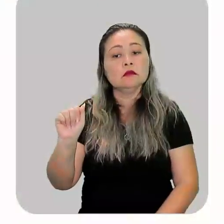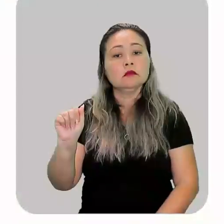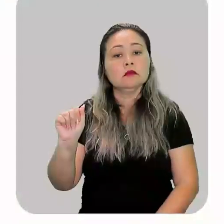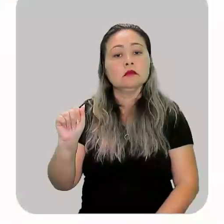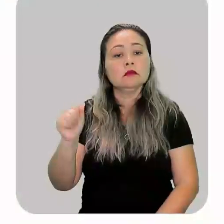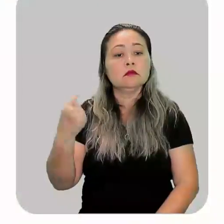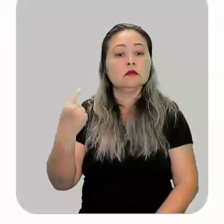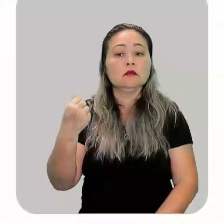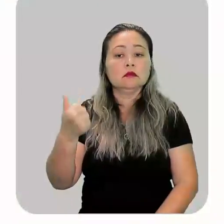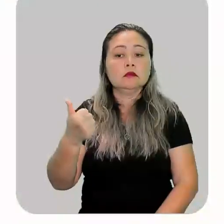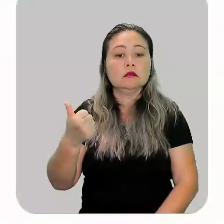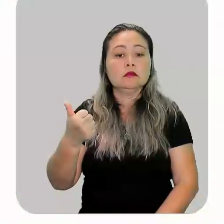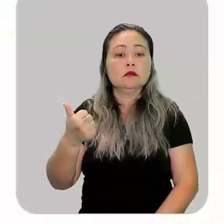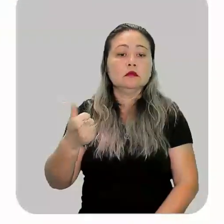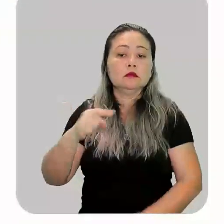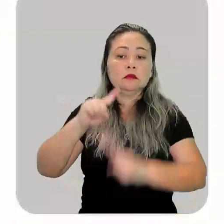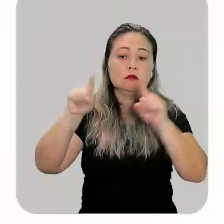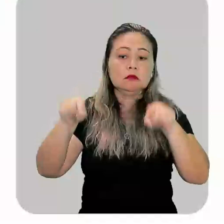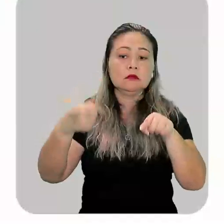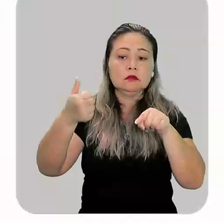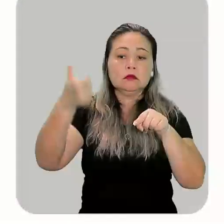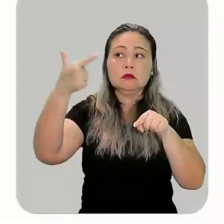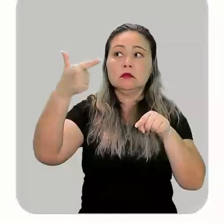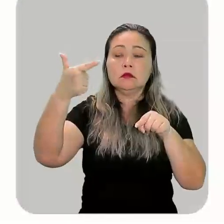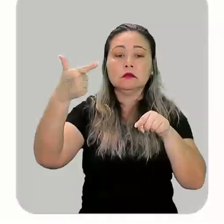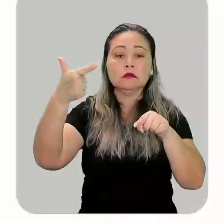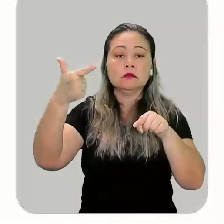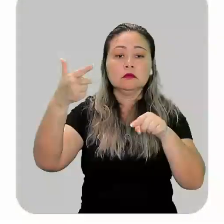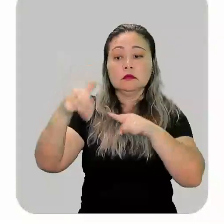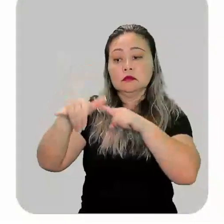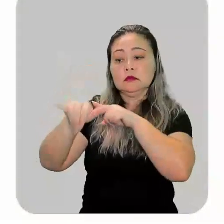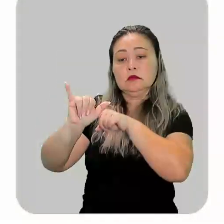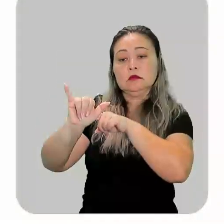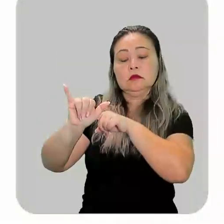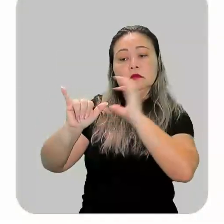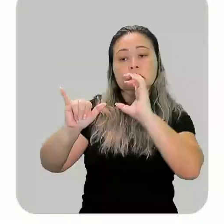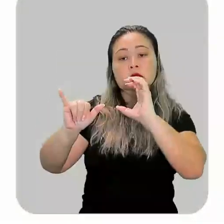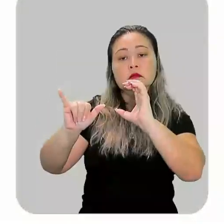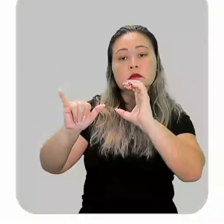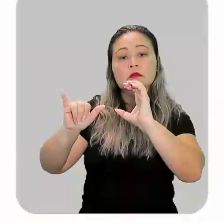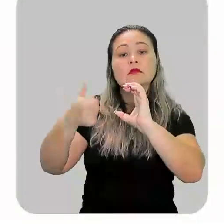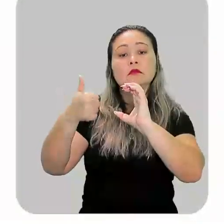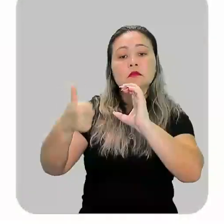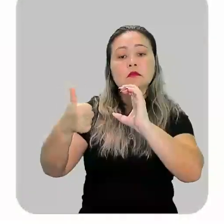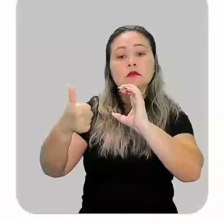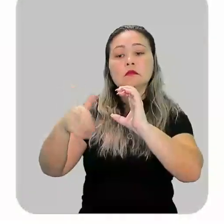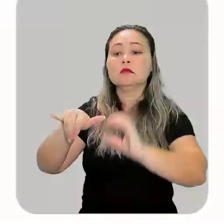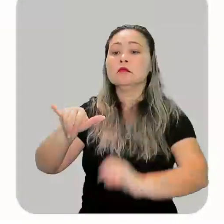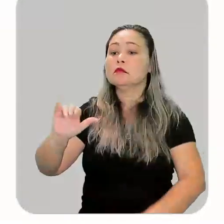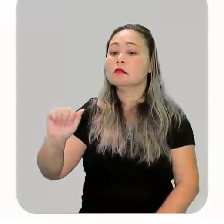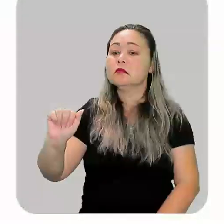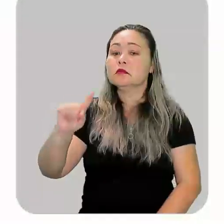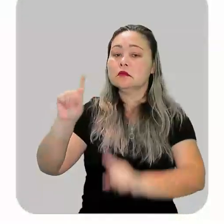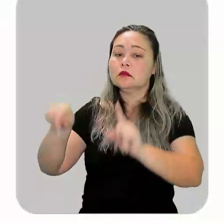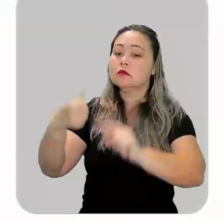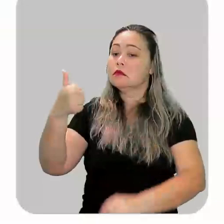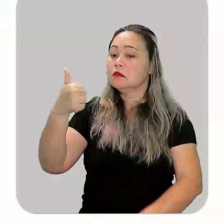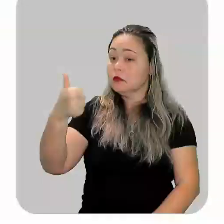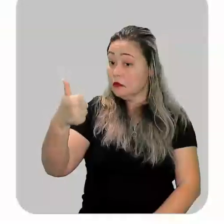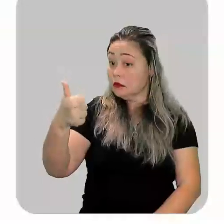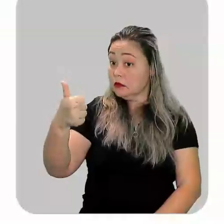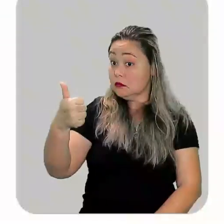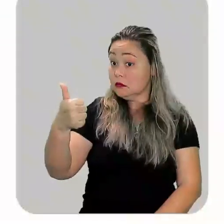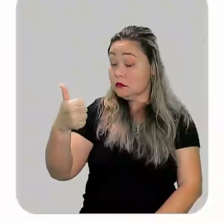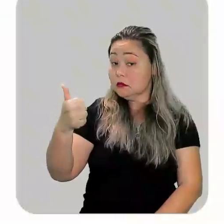A? 1 ao quadrado. Agora nós vamos pegar o Y do C, que é 1. E o Y do A? 1 também. 1